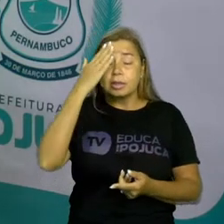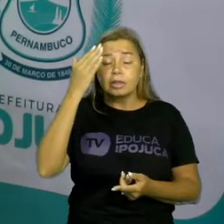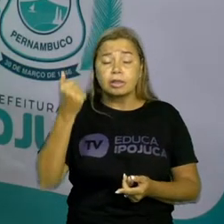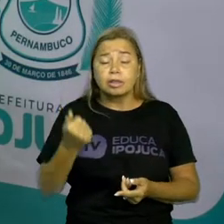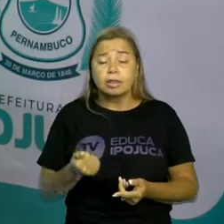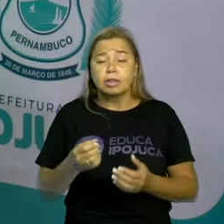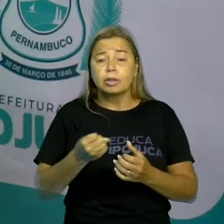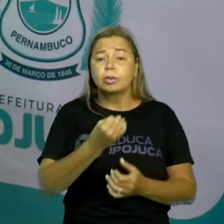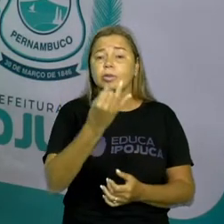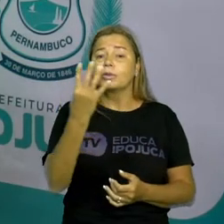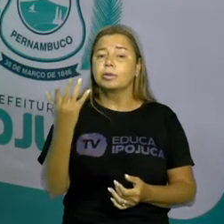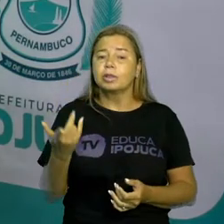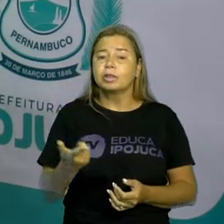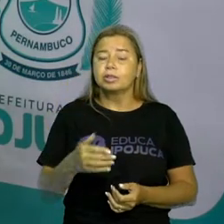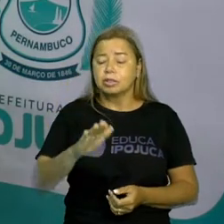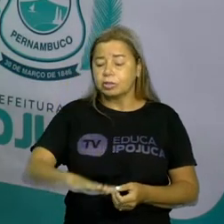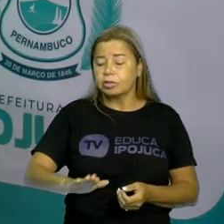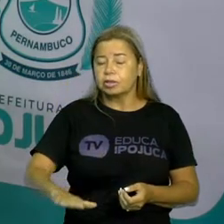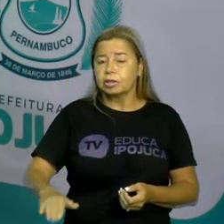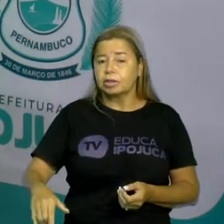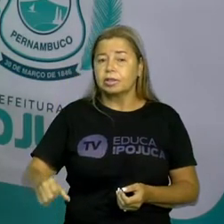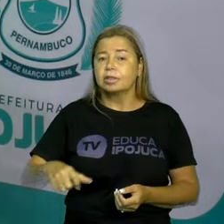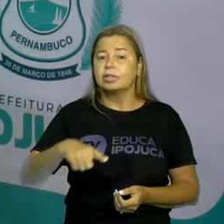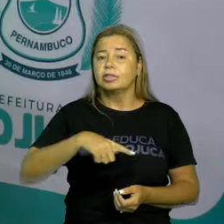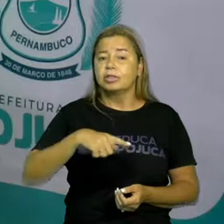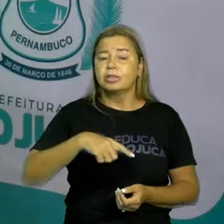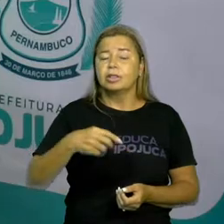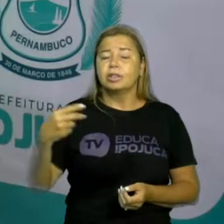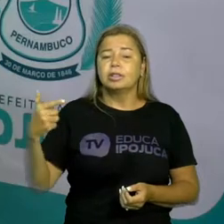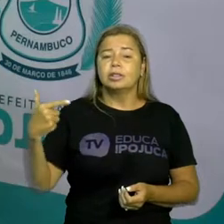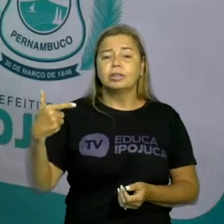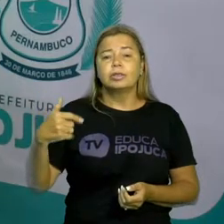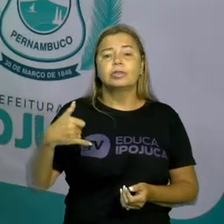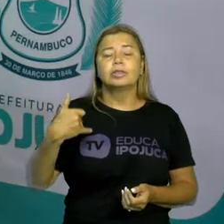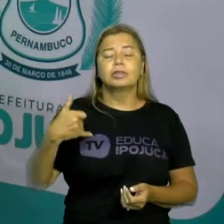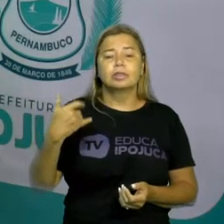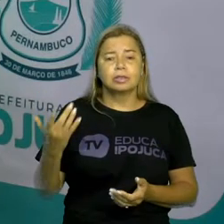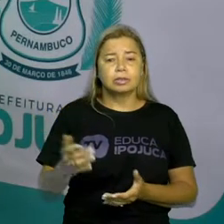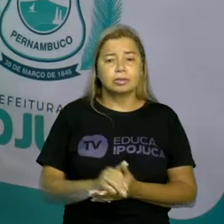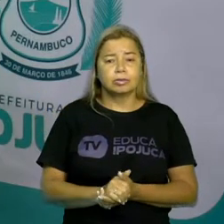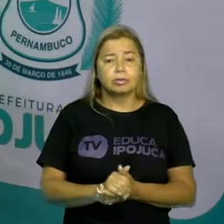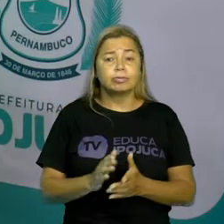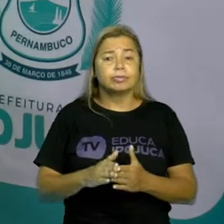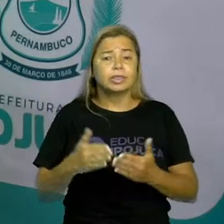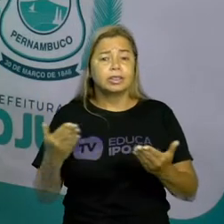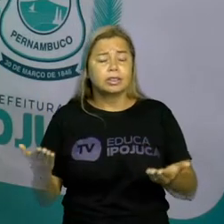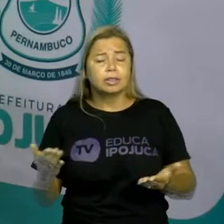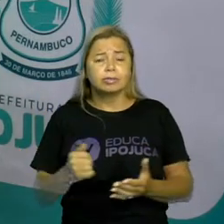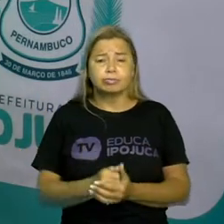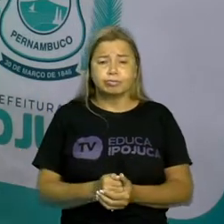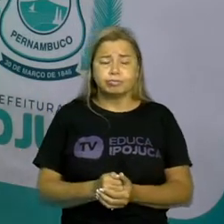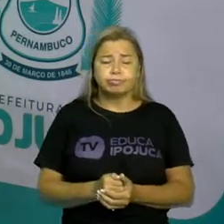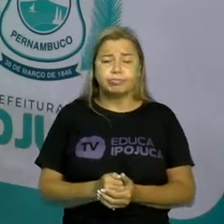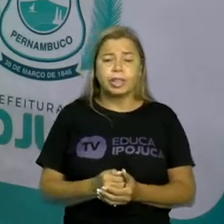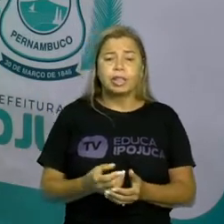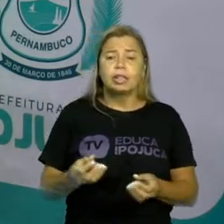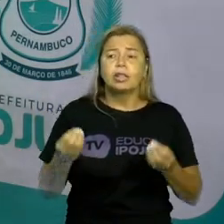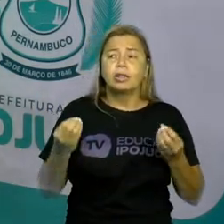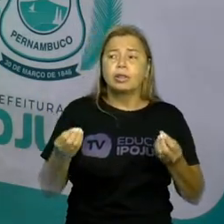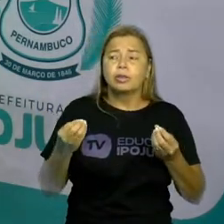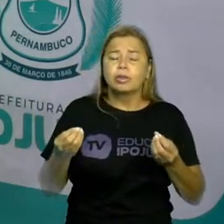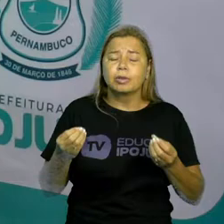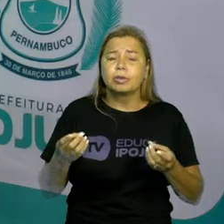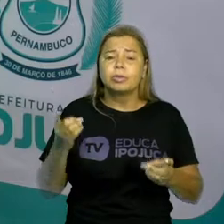ano. E isso não está difícil, porque eu vou pegar o valor total e vou descobrir. Como assim, professora? Eu vou